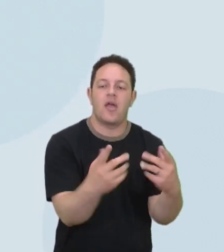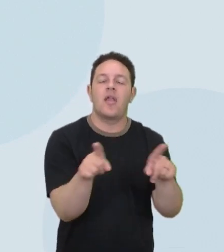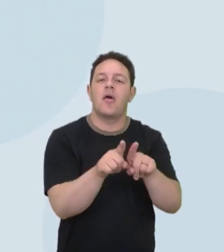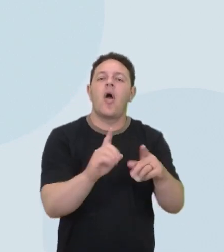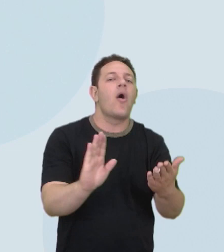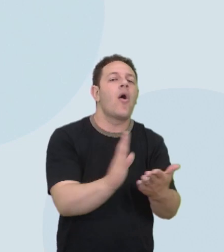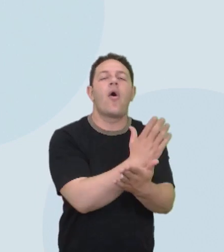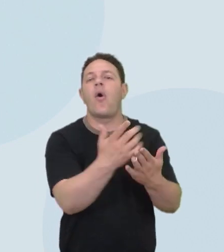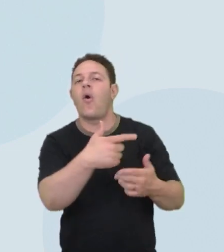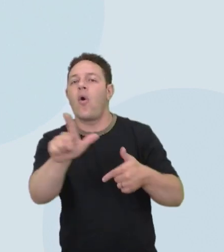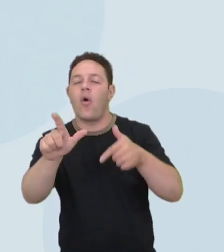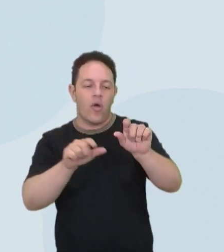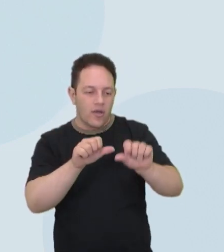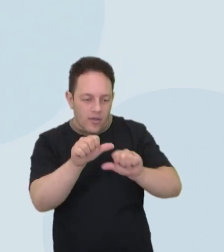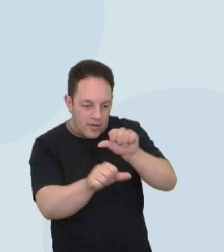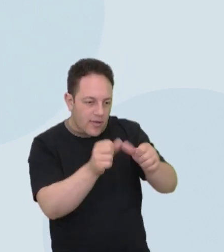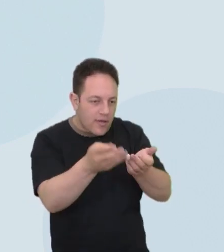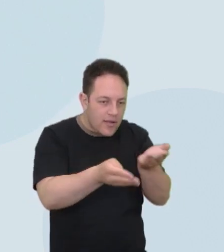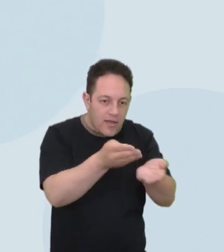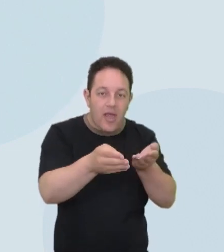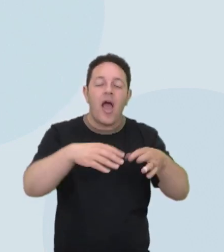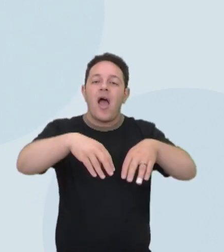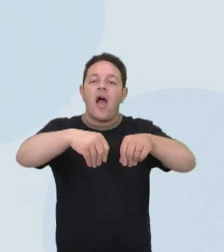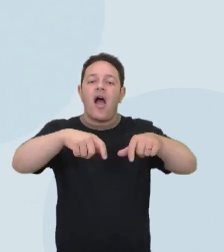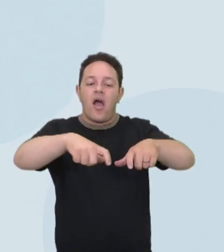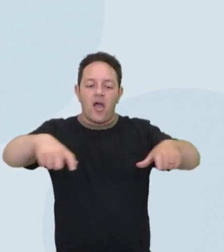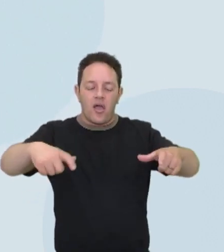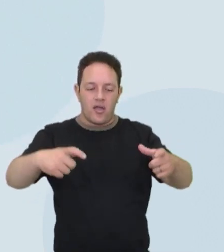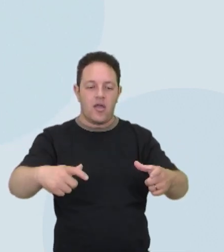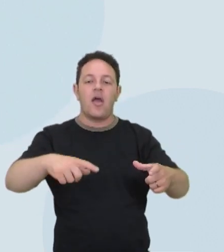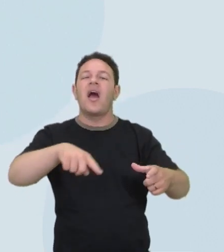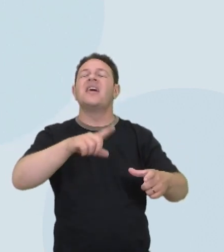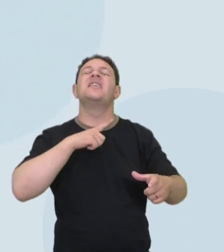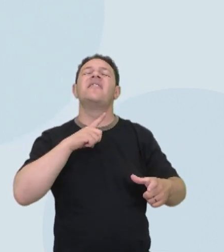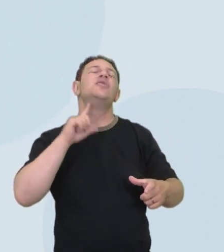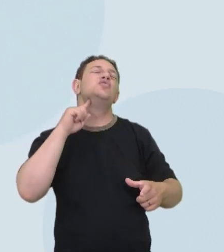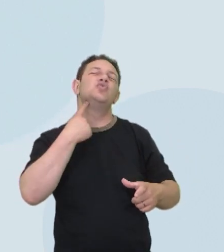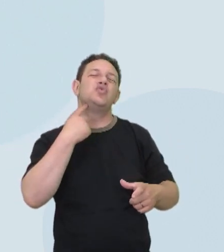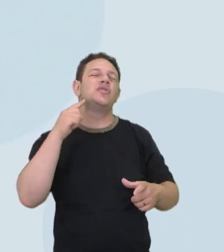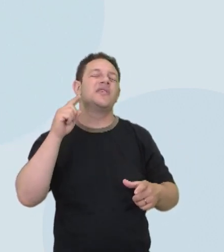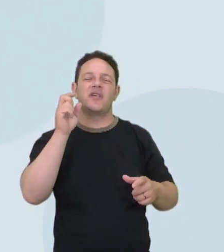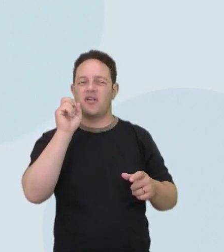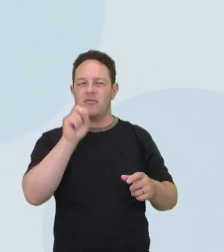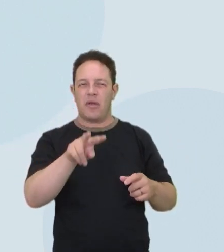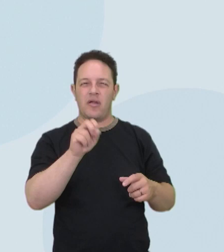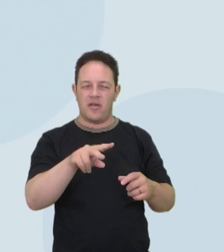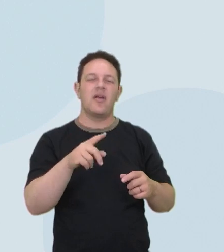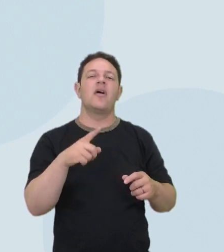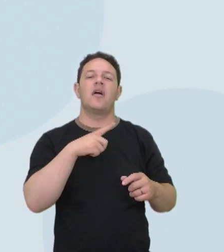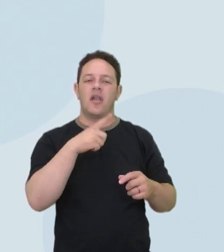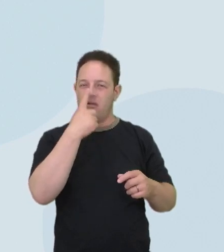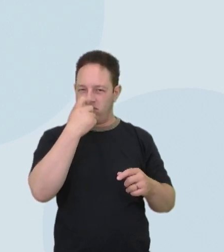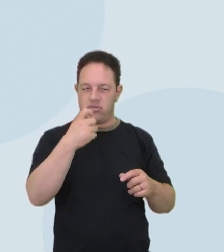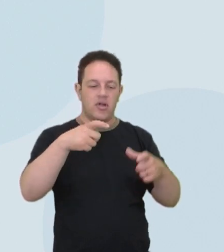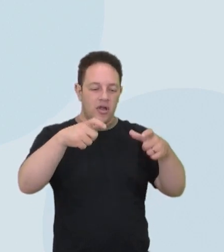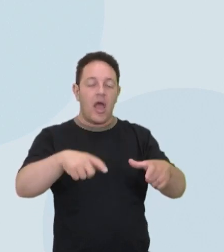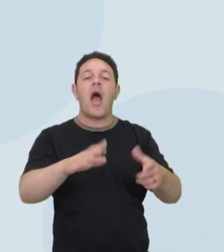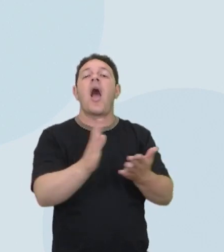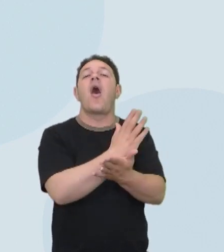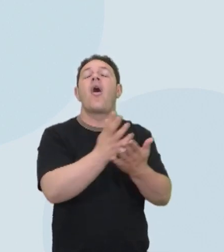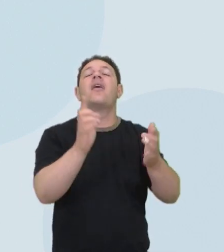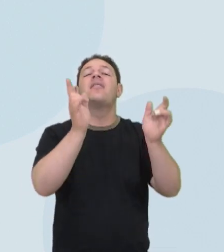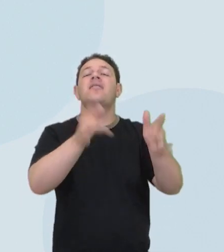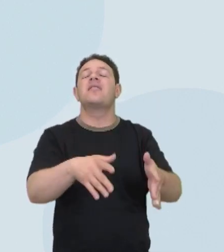de biorremediação em solos que estavam poluídos, que estavam afetados por metais tóxicos ou por